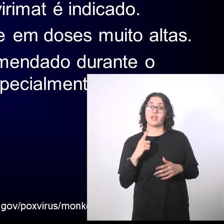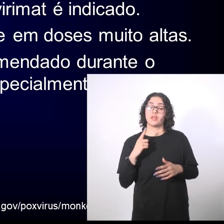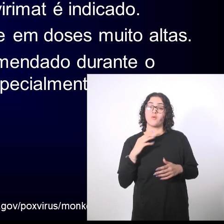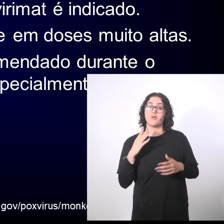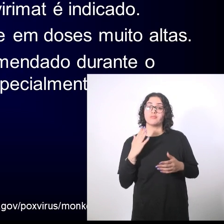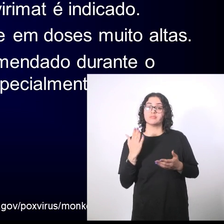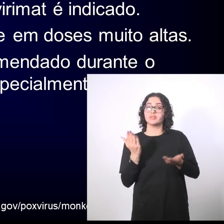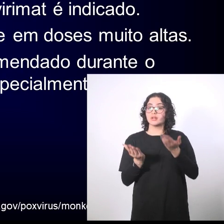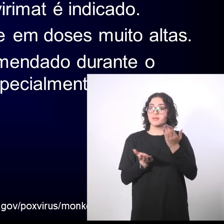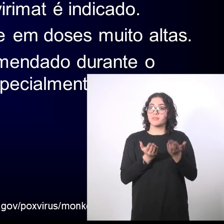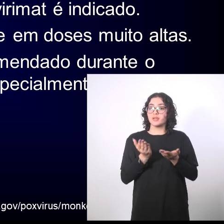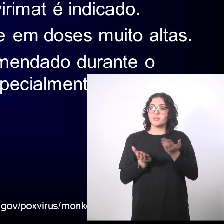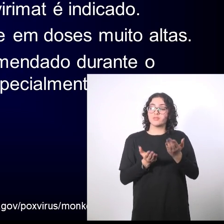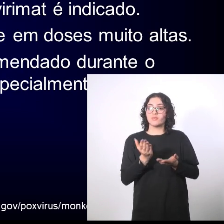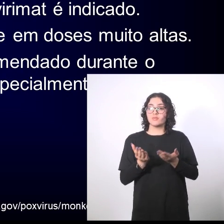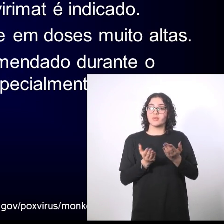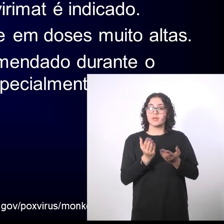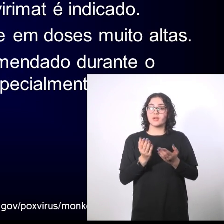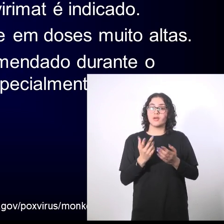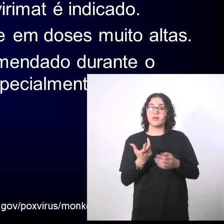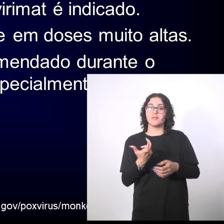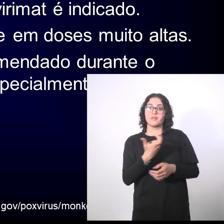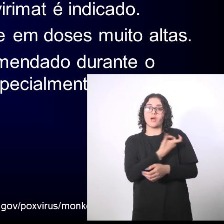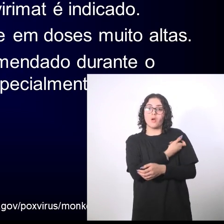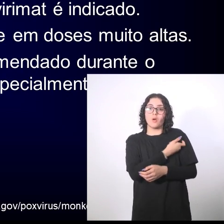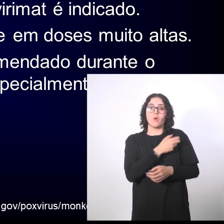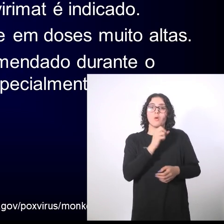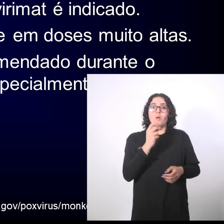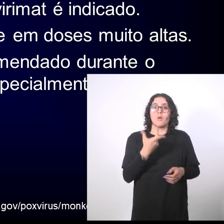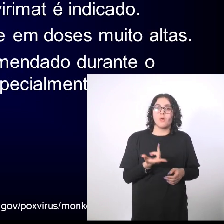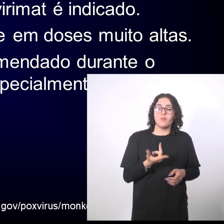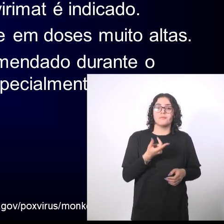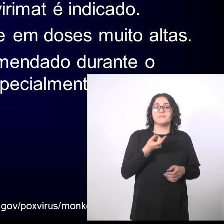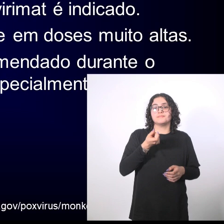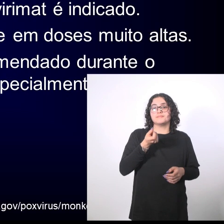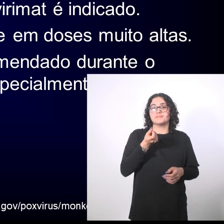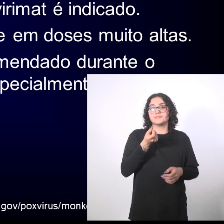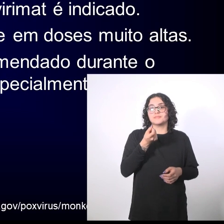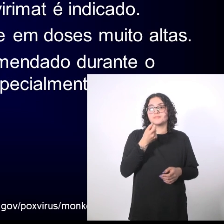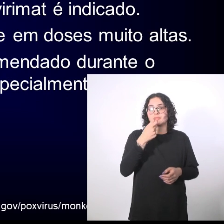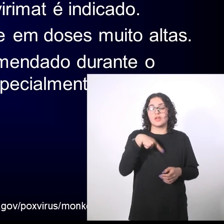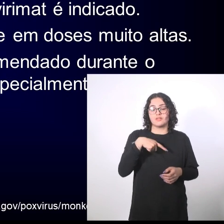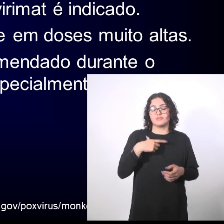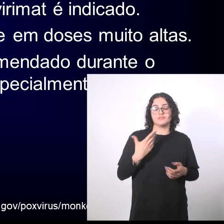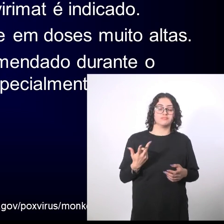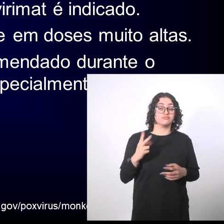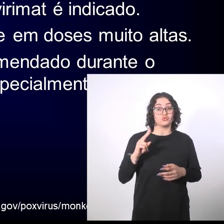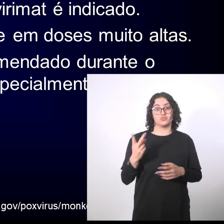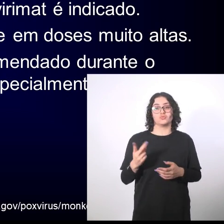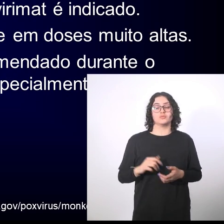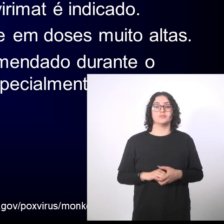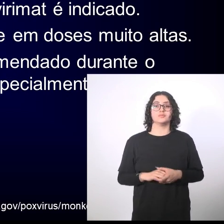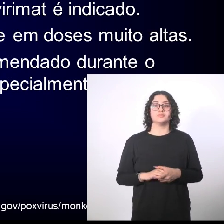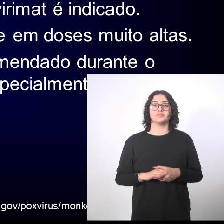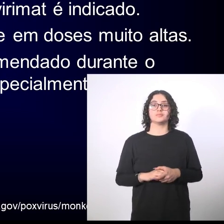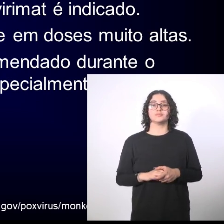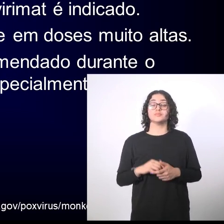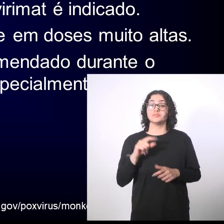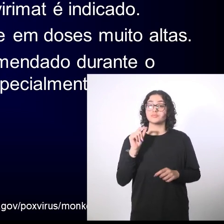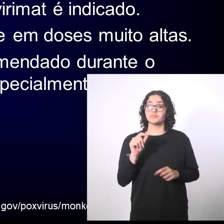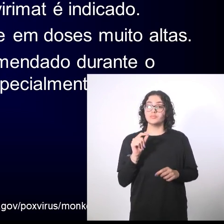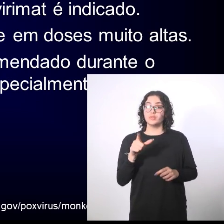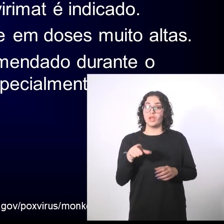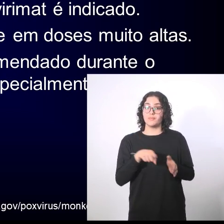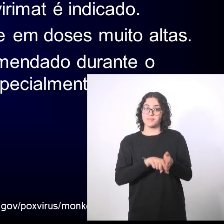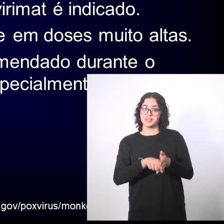endovenosa, né, então é uma droga tanto disponível por via oral como por via endovenosa. O que a literatura mostra